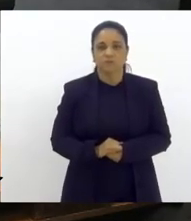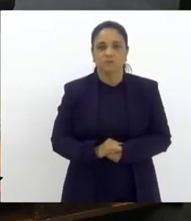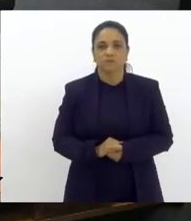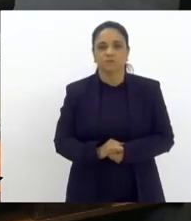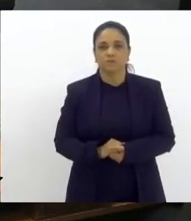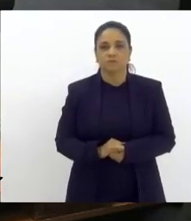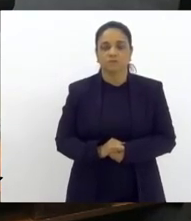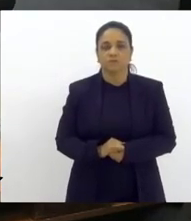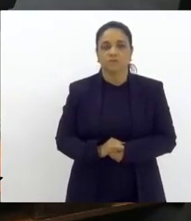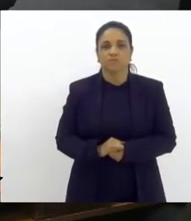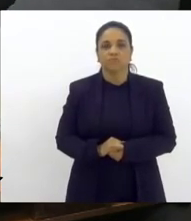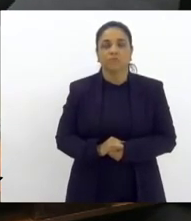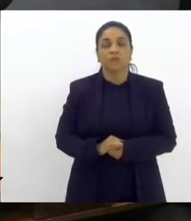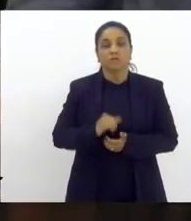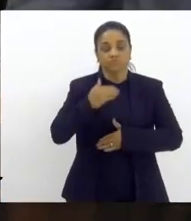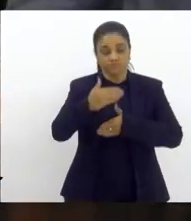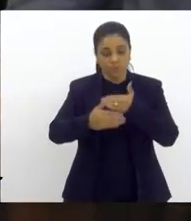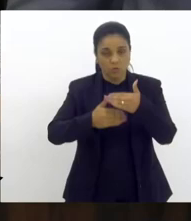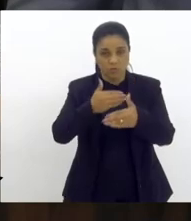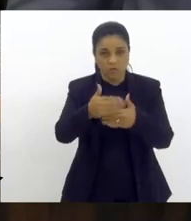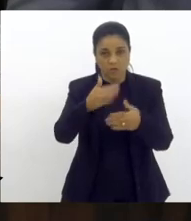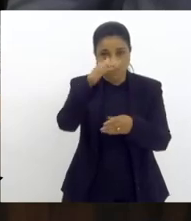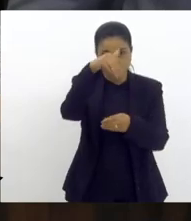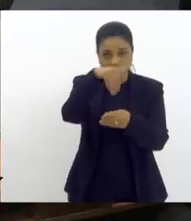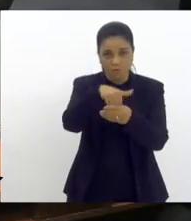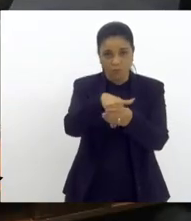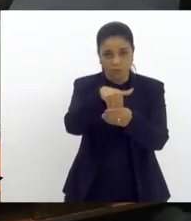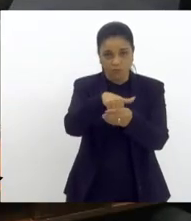estamos em processo de votação